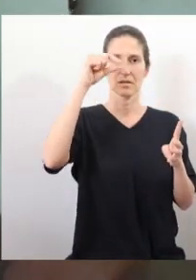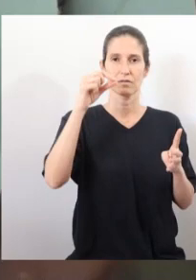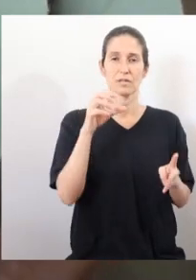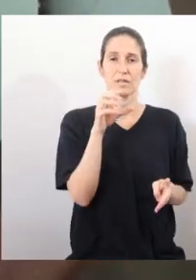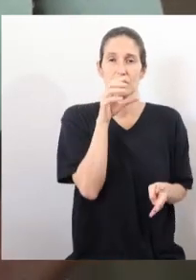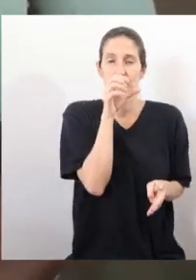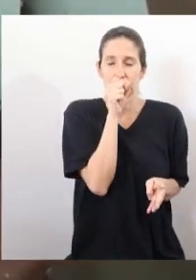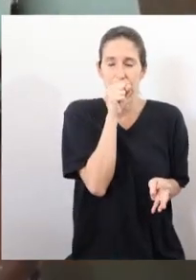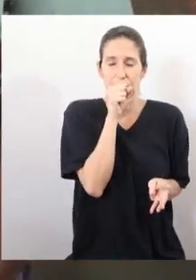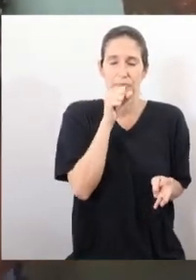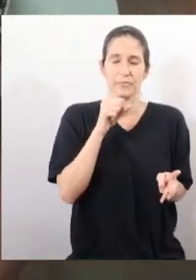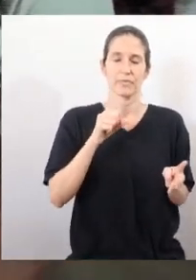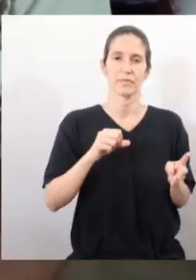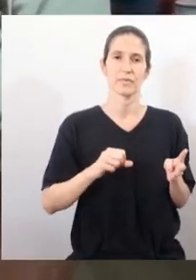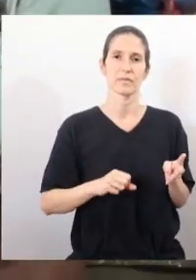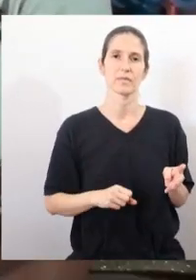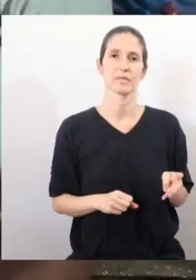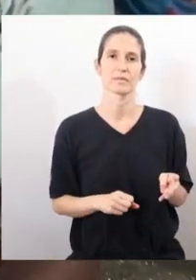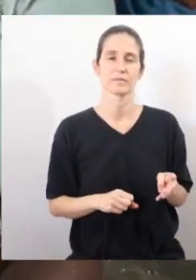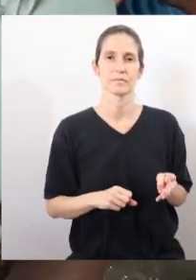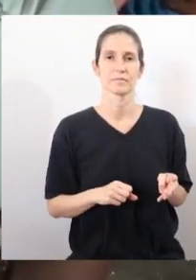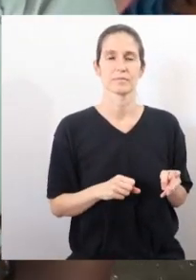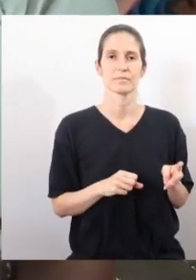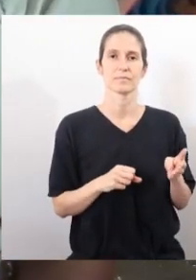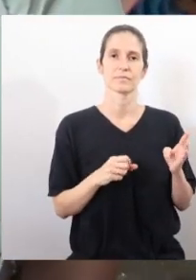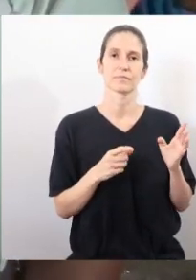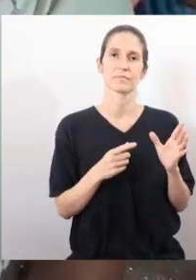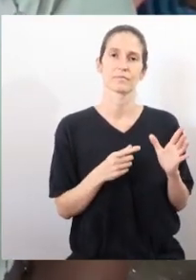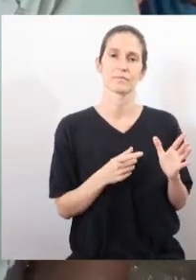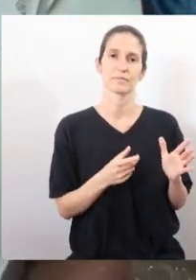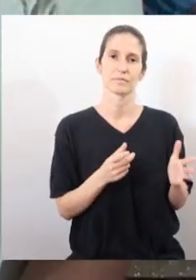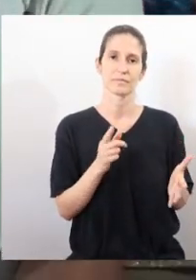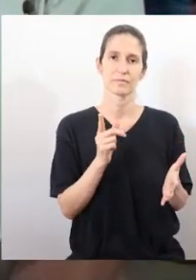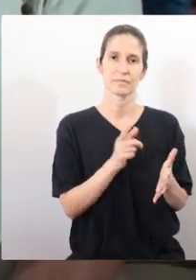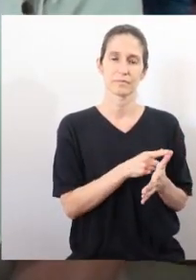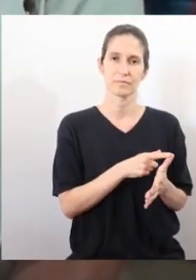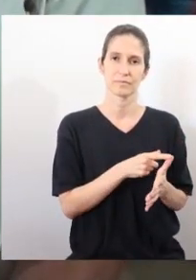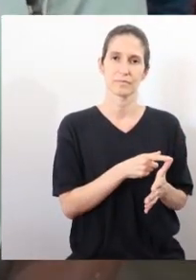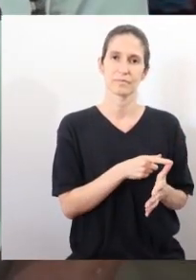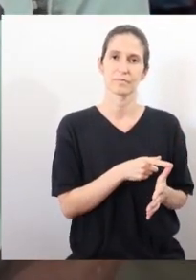aqui são folhas de limão, olha, limão, até limão galego.